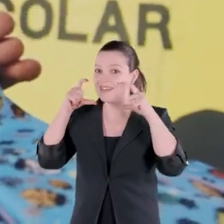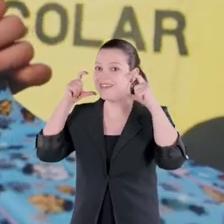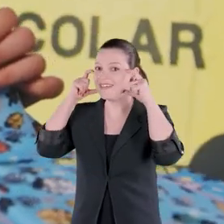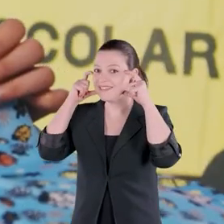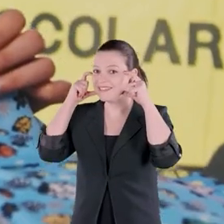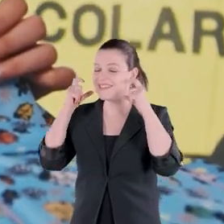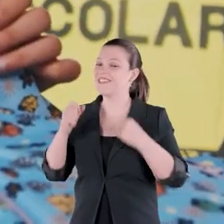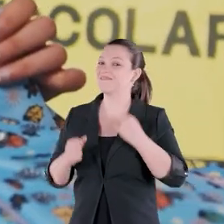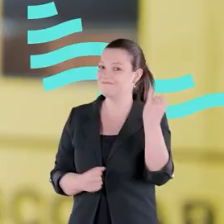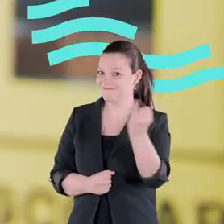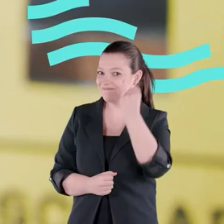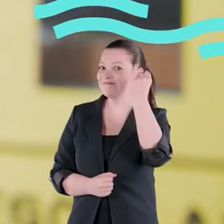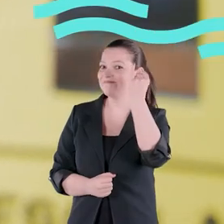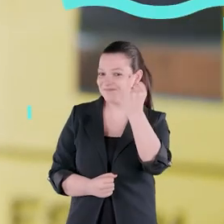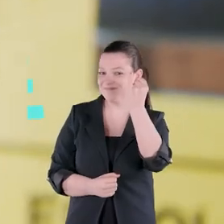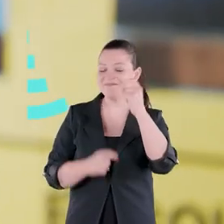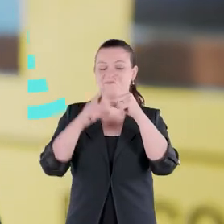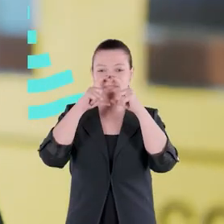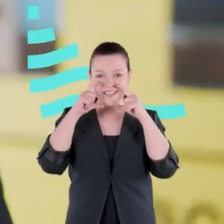a máscara?